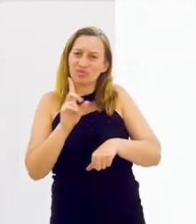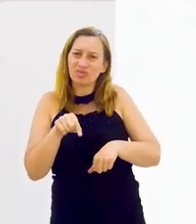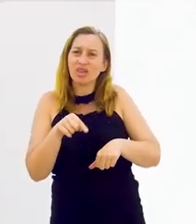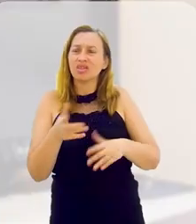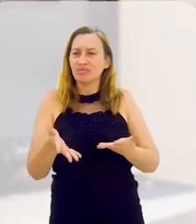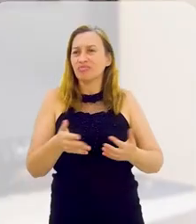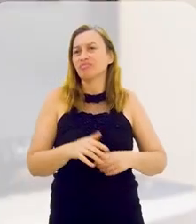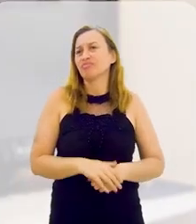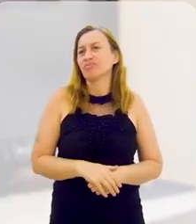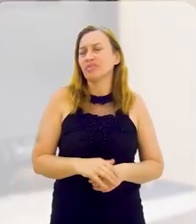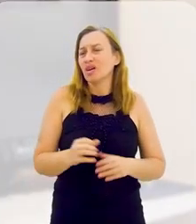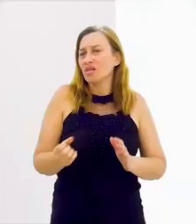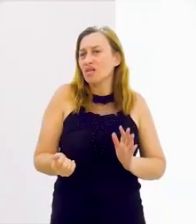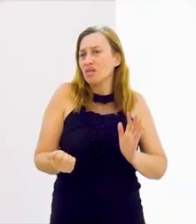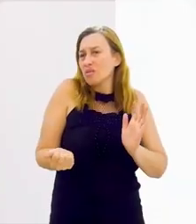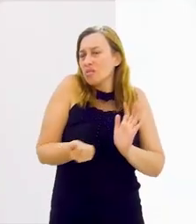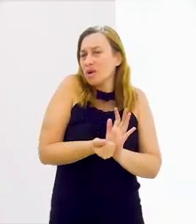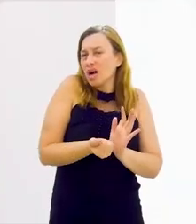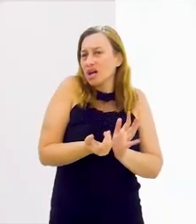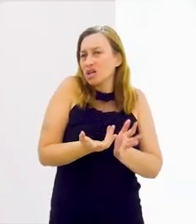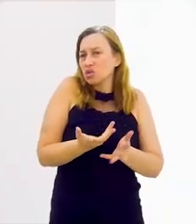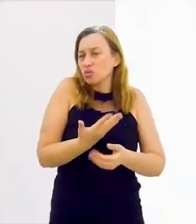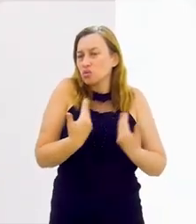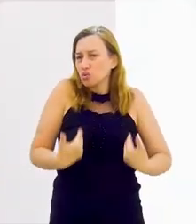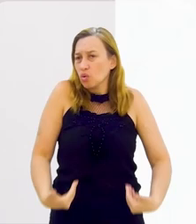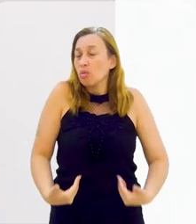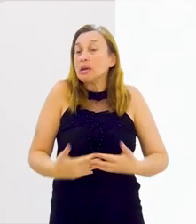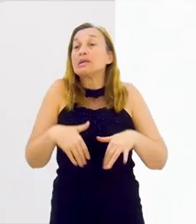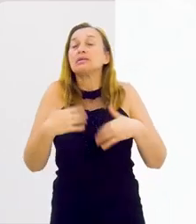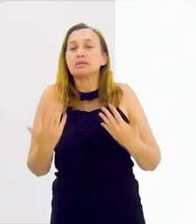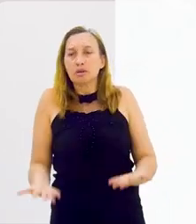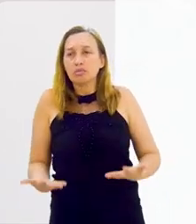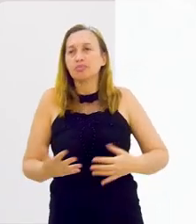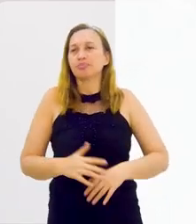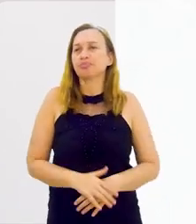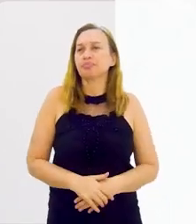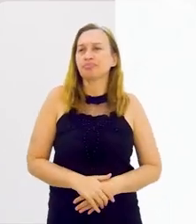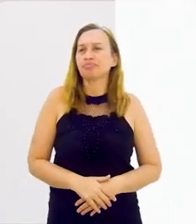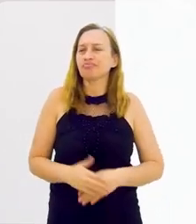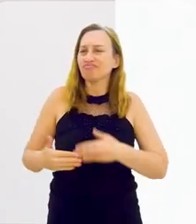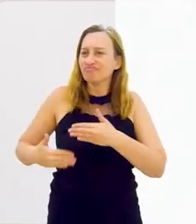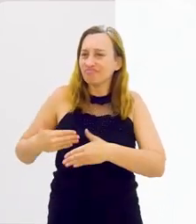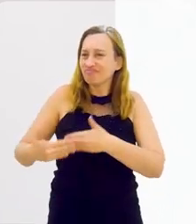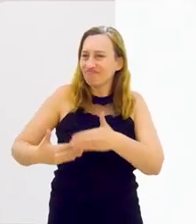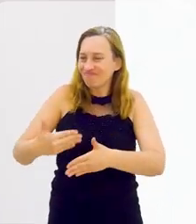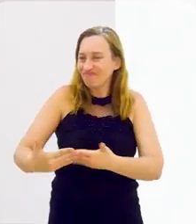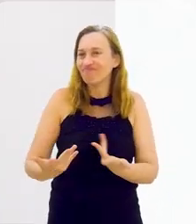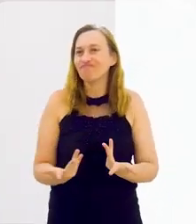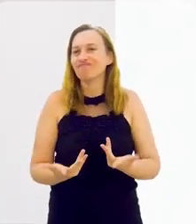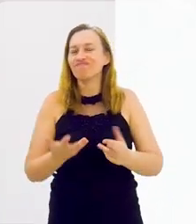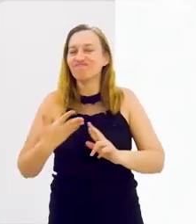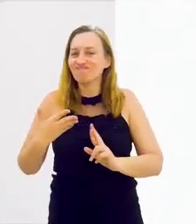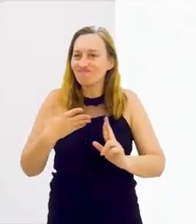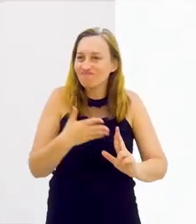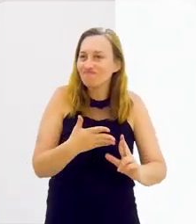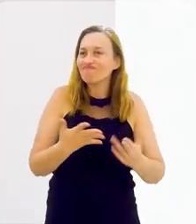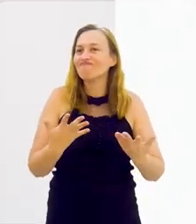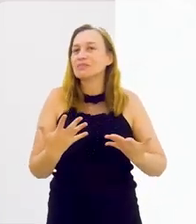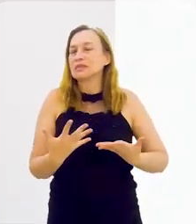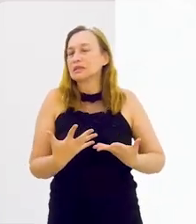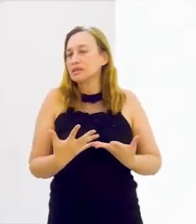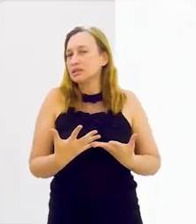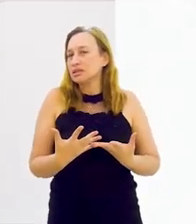né, cria marcas no corpo. Então, é uma trajetória de nenhuma